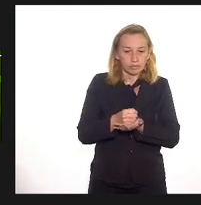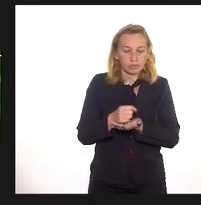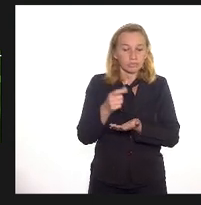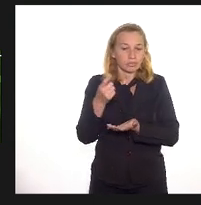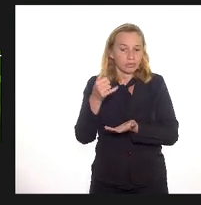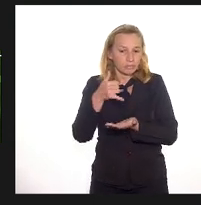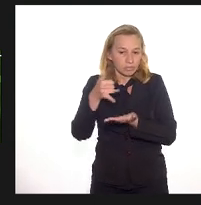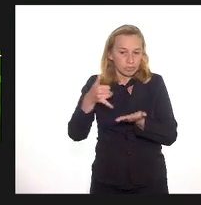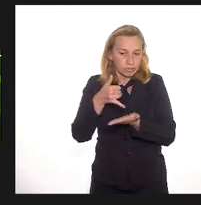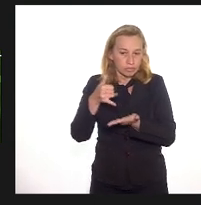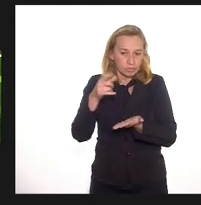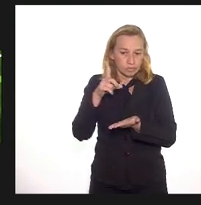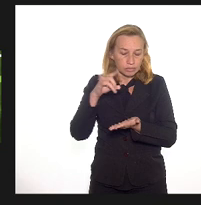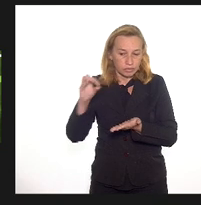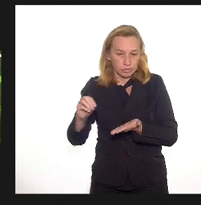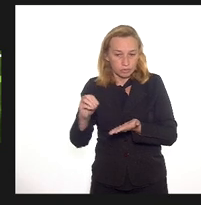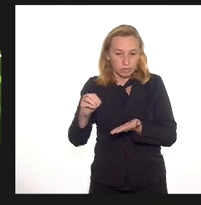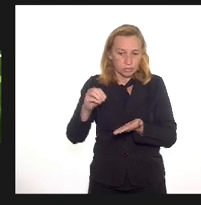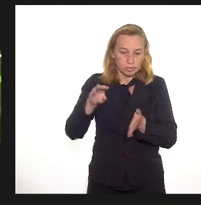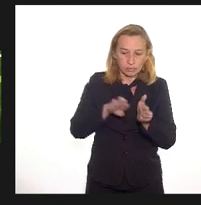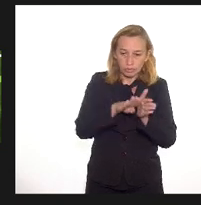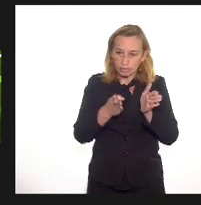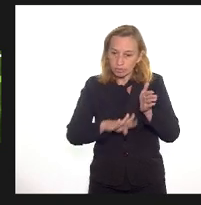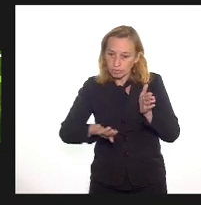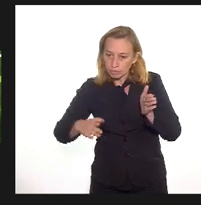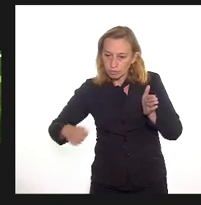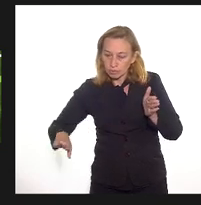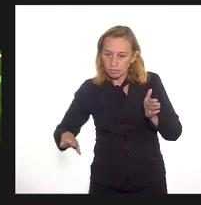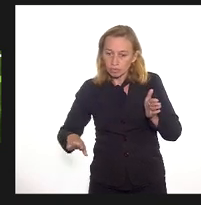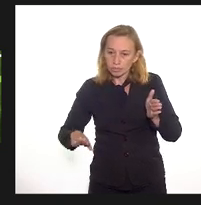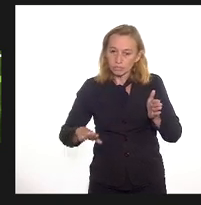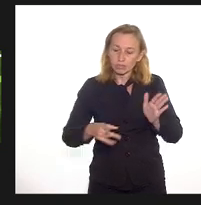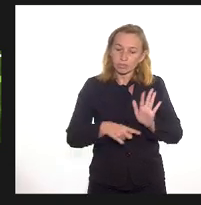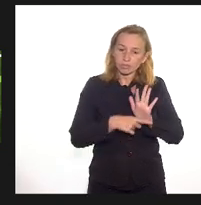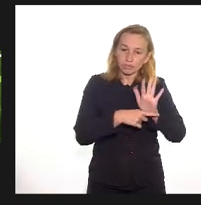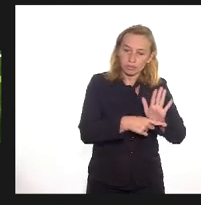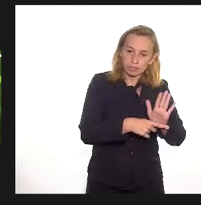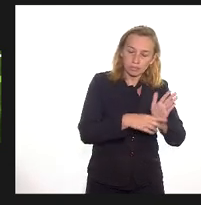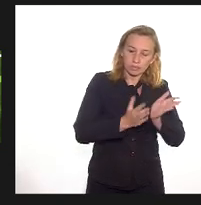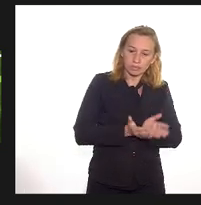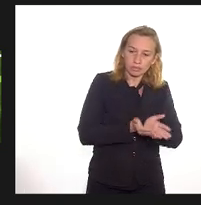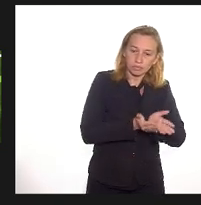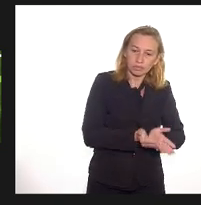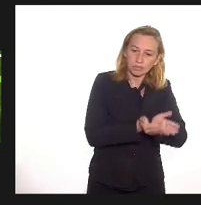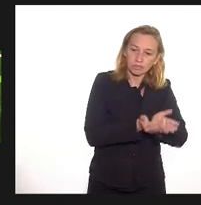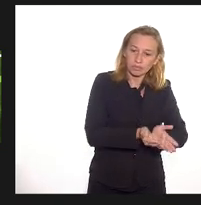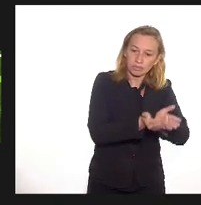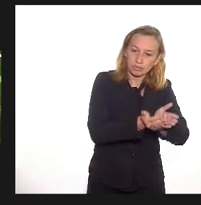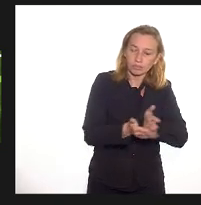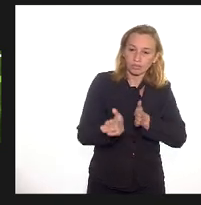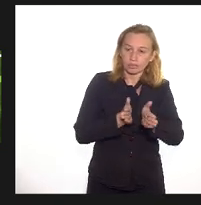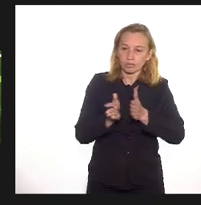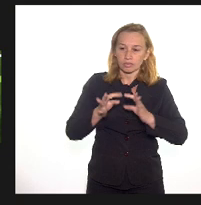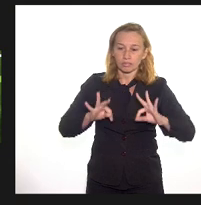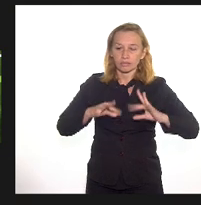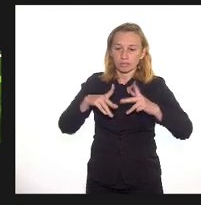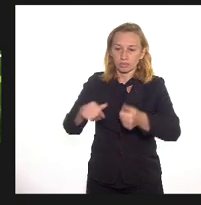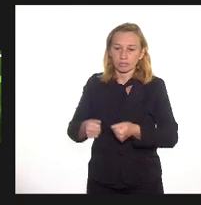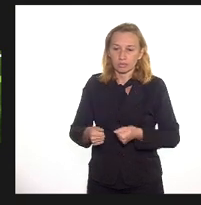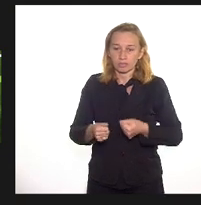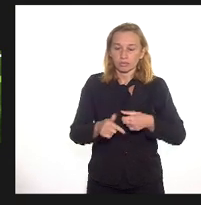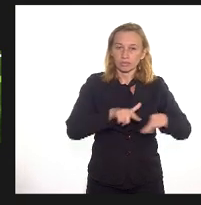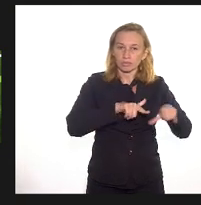diesel marítimo que alimenta as embarcações e acessam todos os tipos de